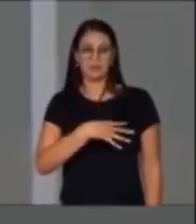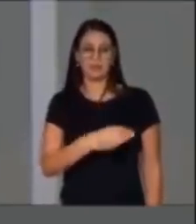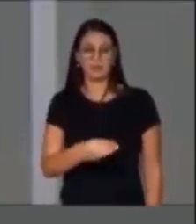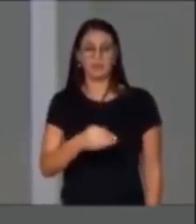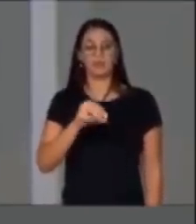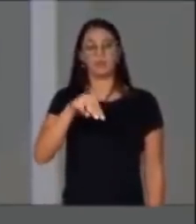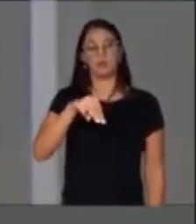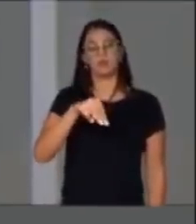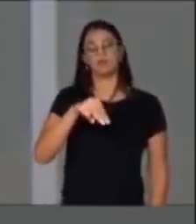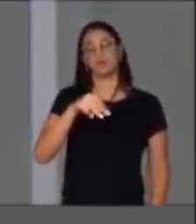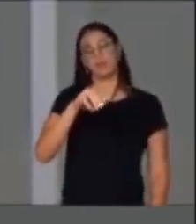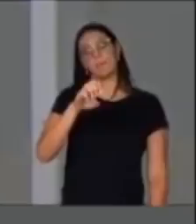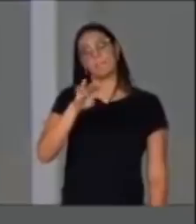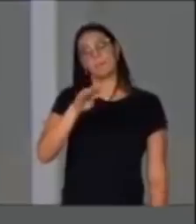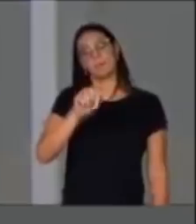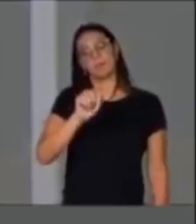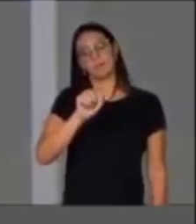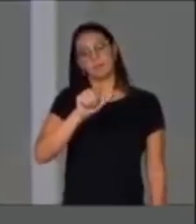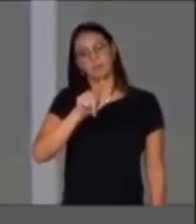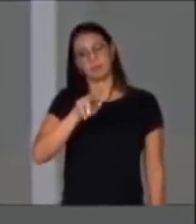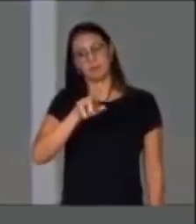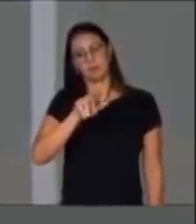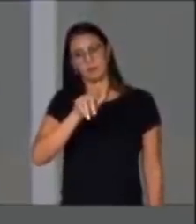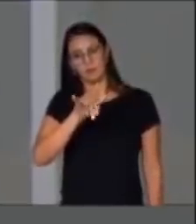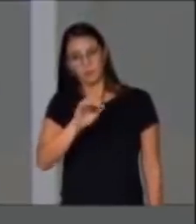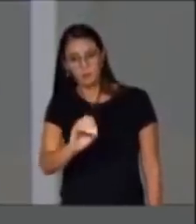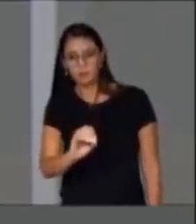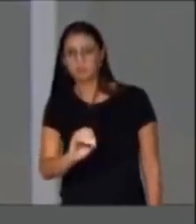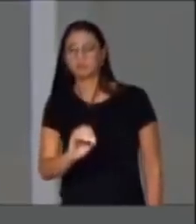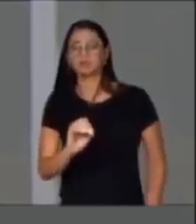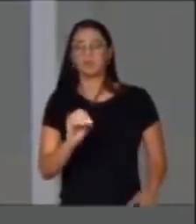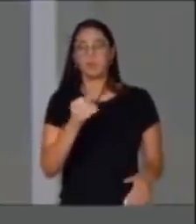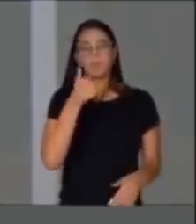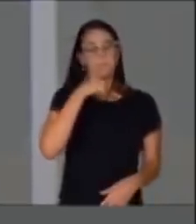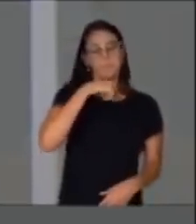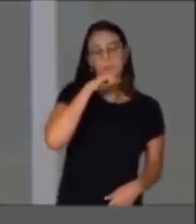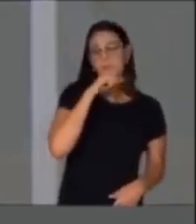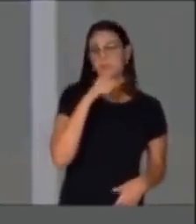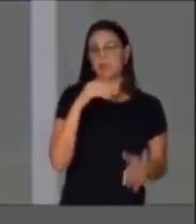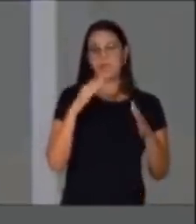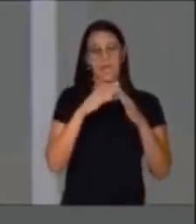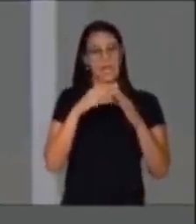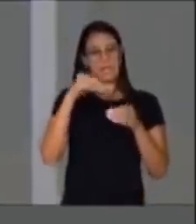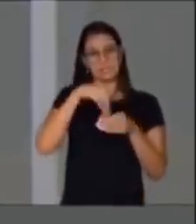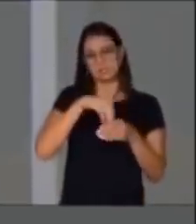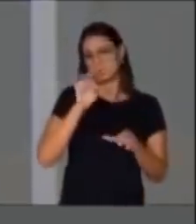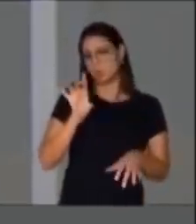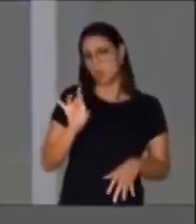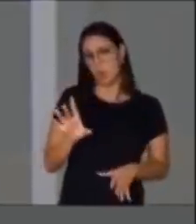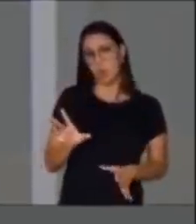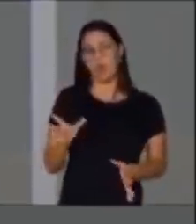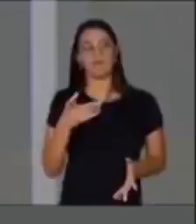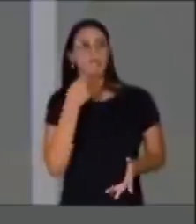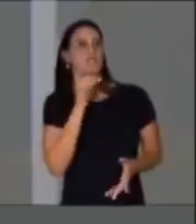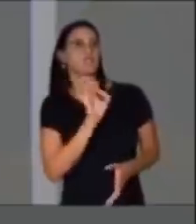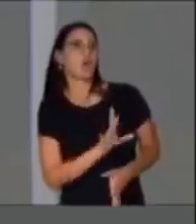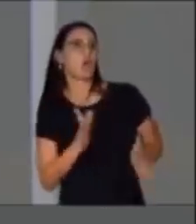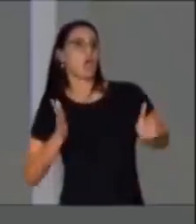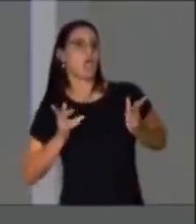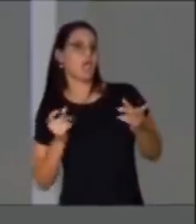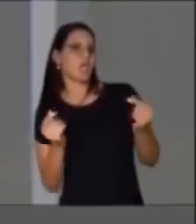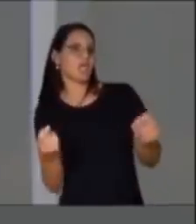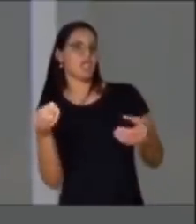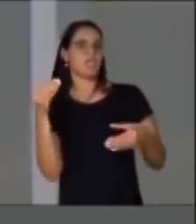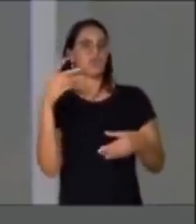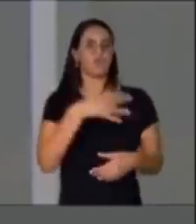de metalúrgico, dona de casa, não tenho origem de playboy, como as esquerdas adoram dizer, né? De que só rico, filho de rico